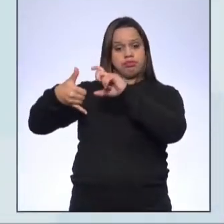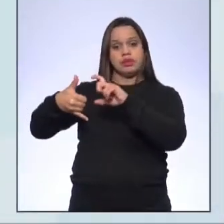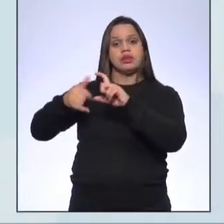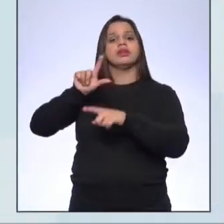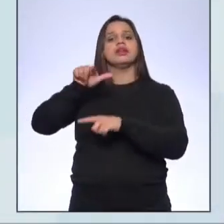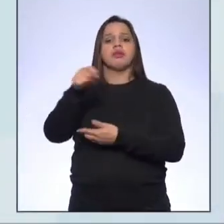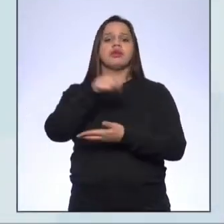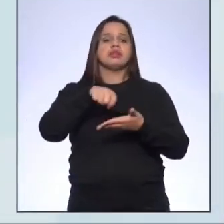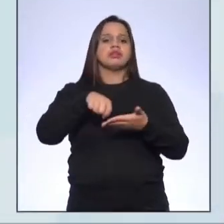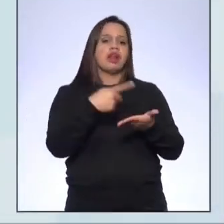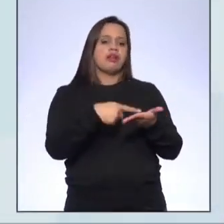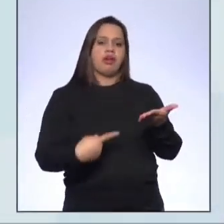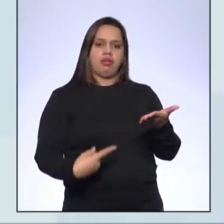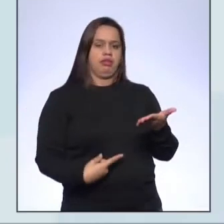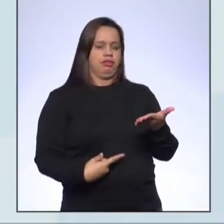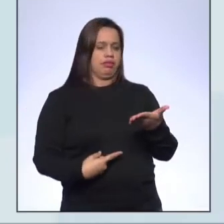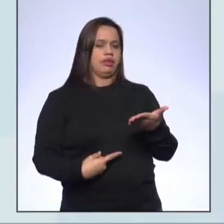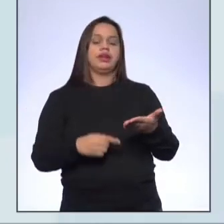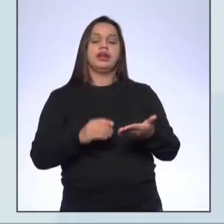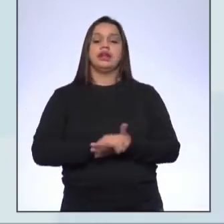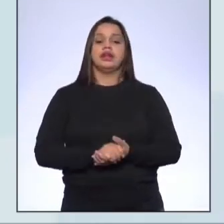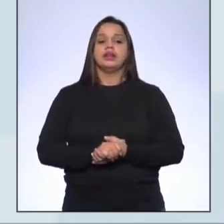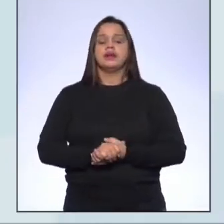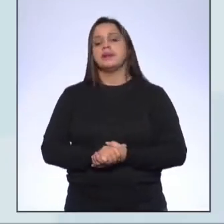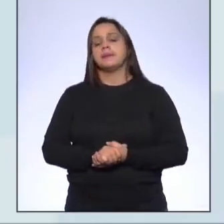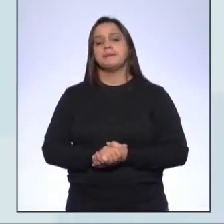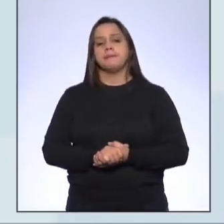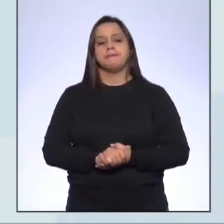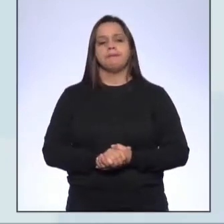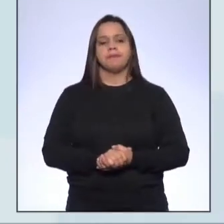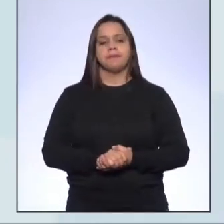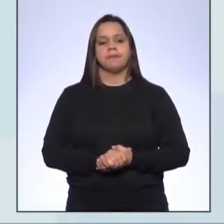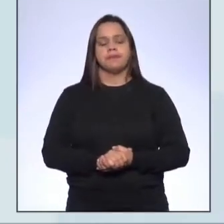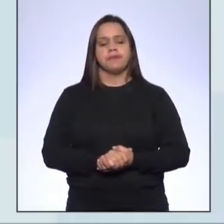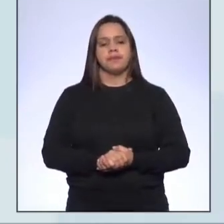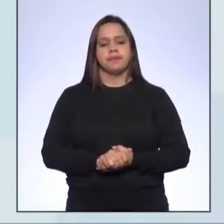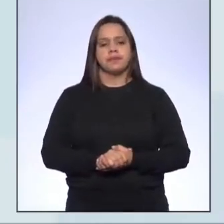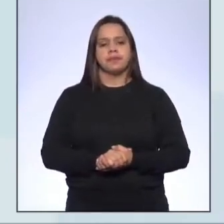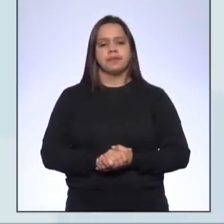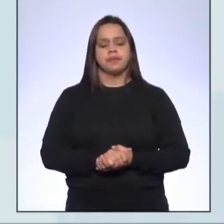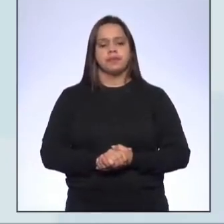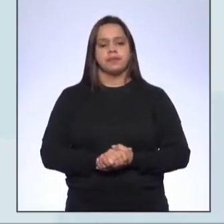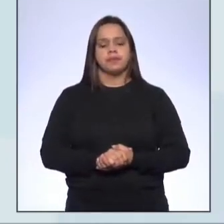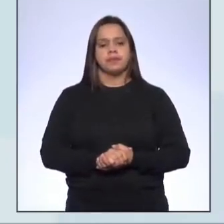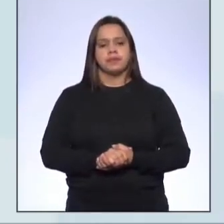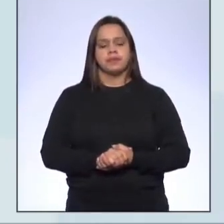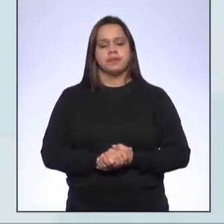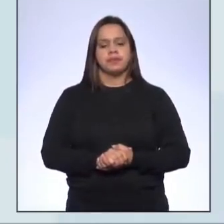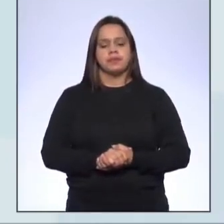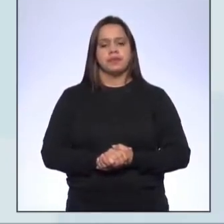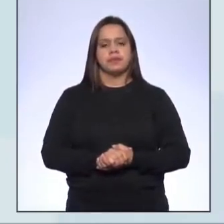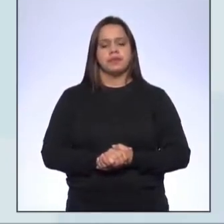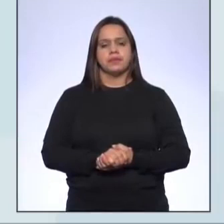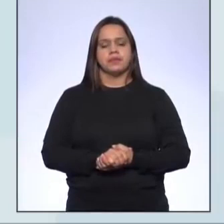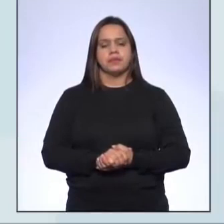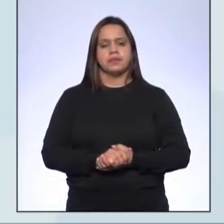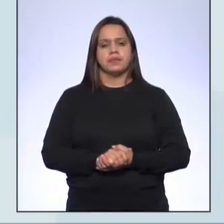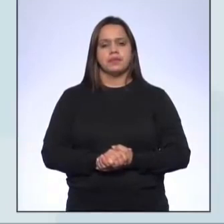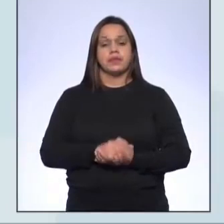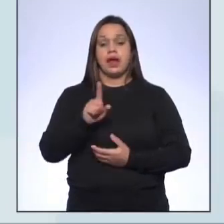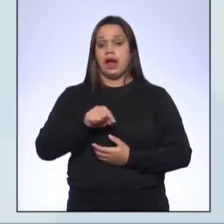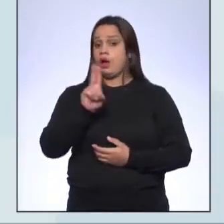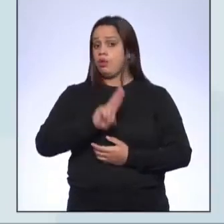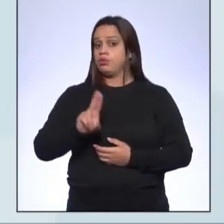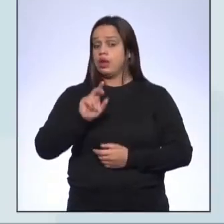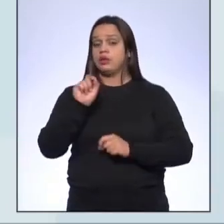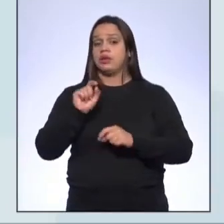caderno. It is used to describe an action that occurred and was completed in the past. É usado para descrever